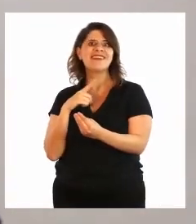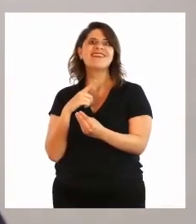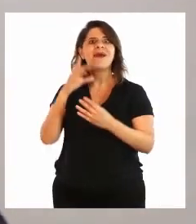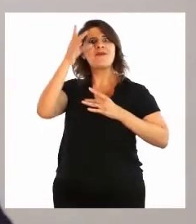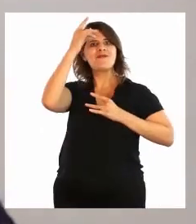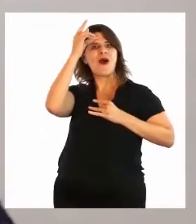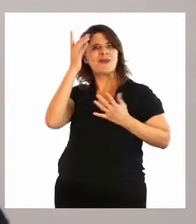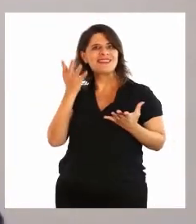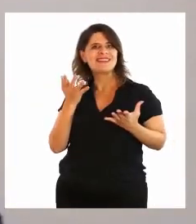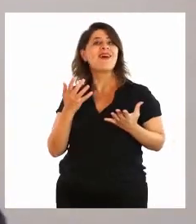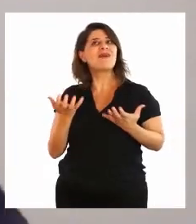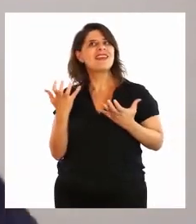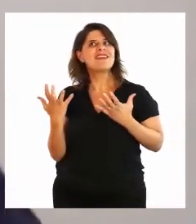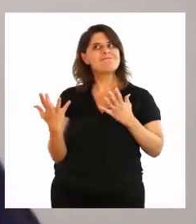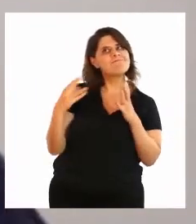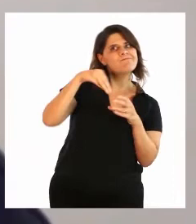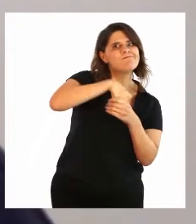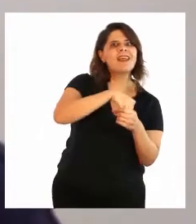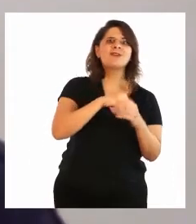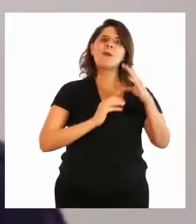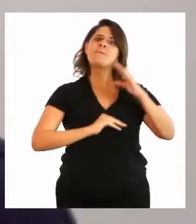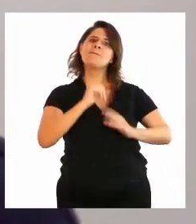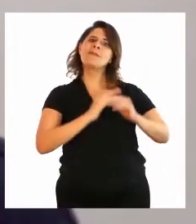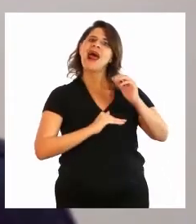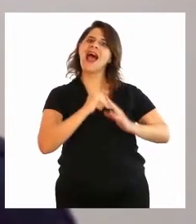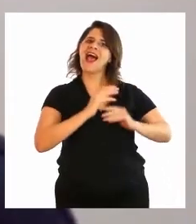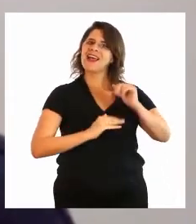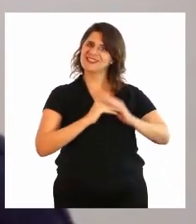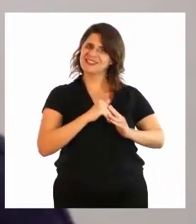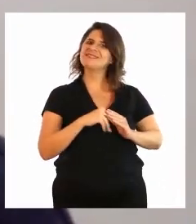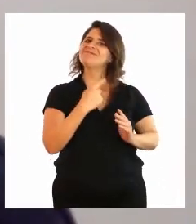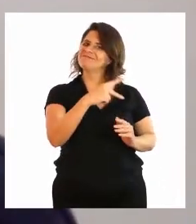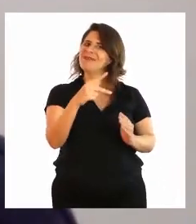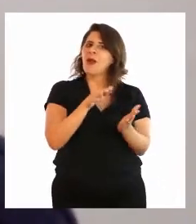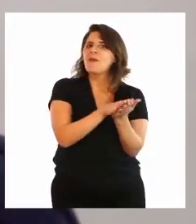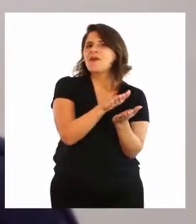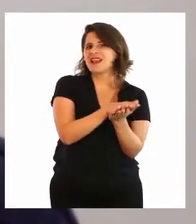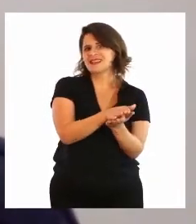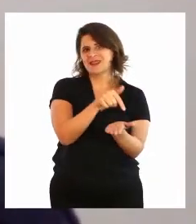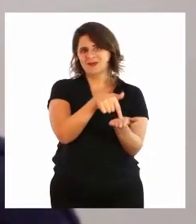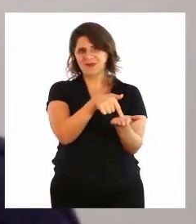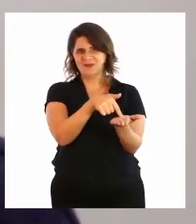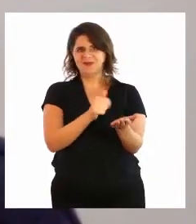prática das ações presentes aqui na publicação.